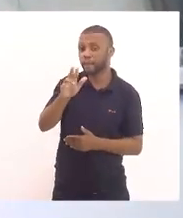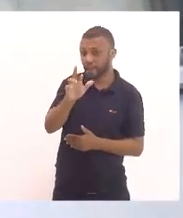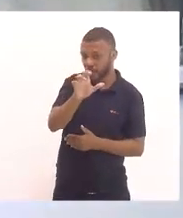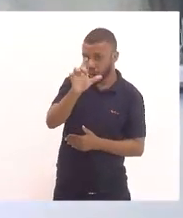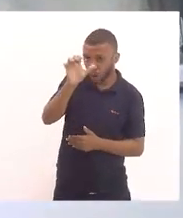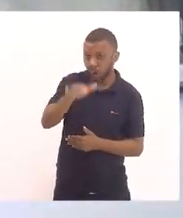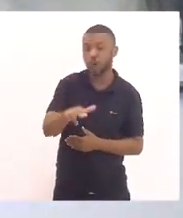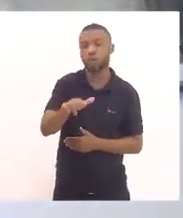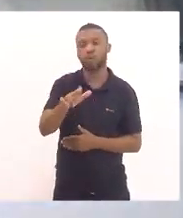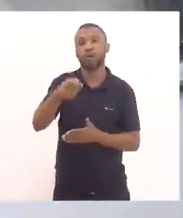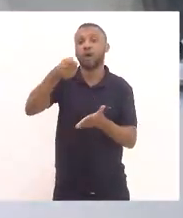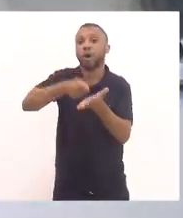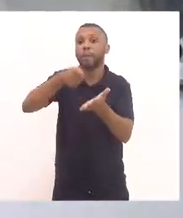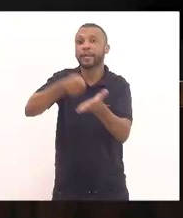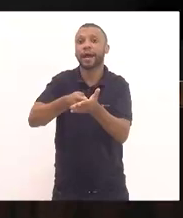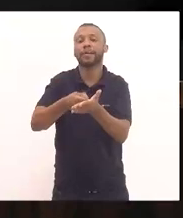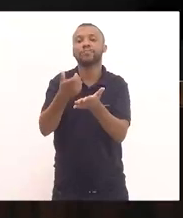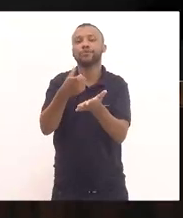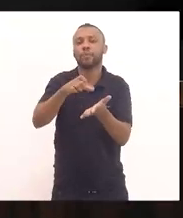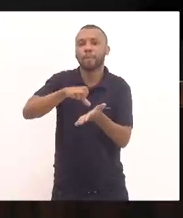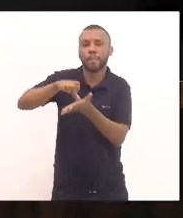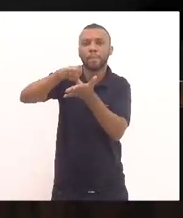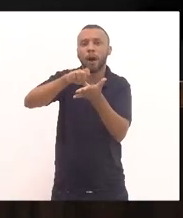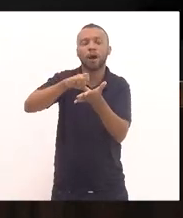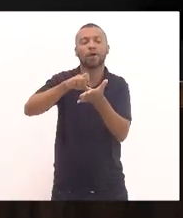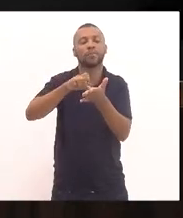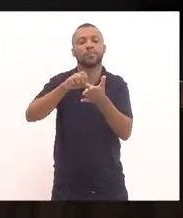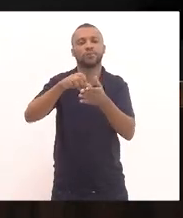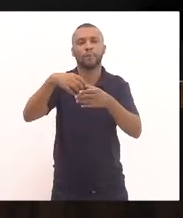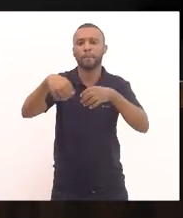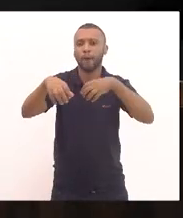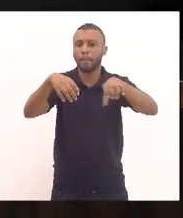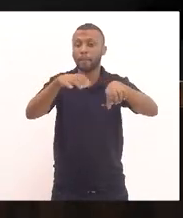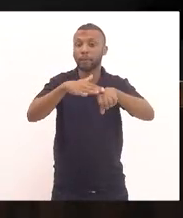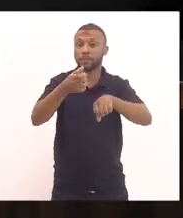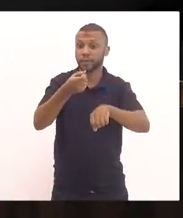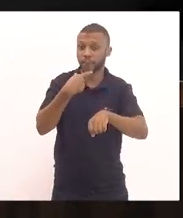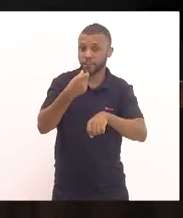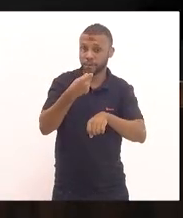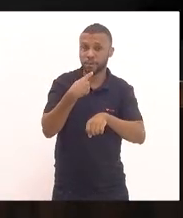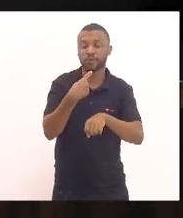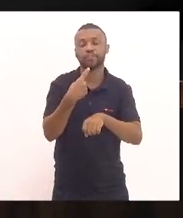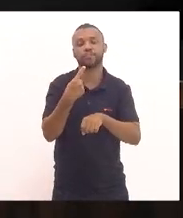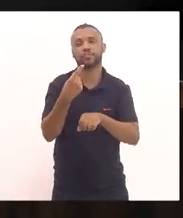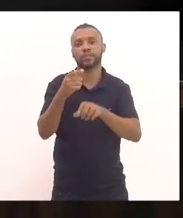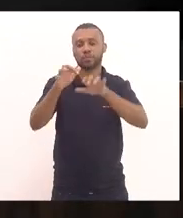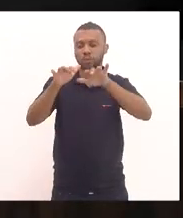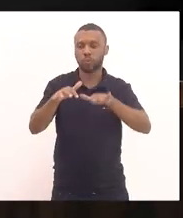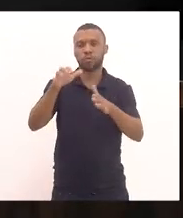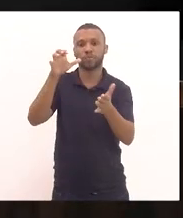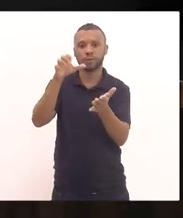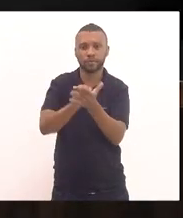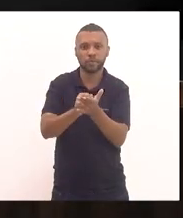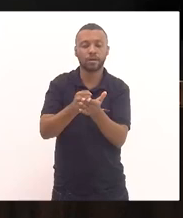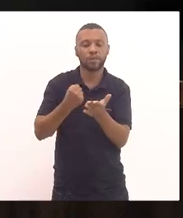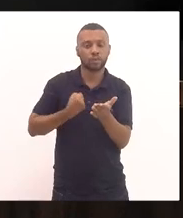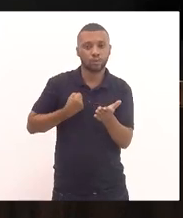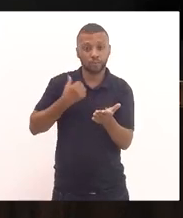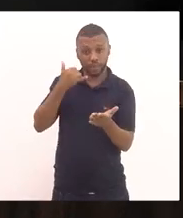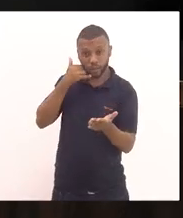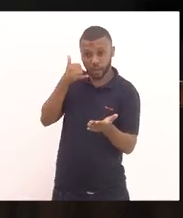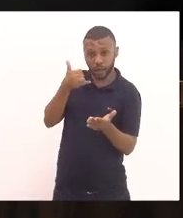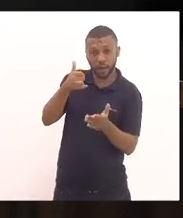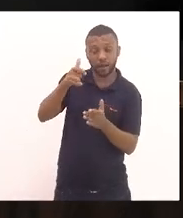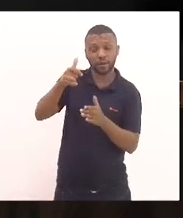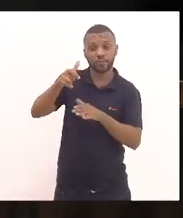a obrigatoriedade dos postos estaduais de distribuição de medicamentos realizarem cadastro de celular de pacientes para